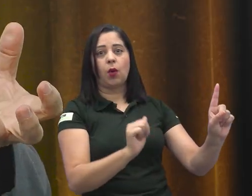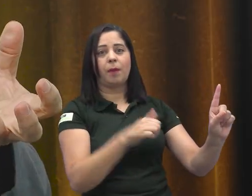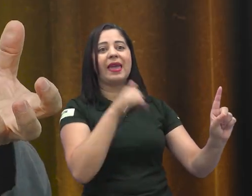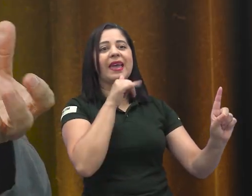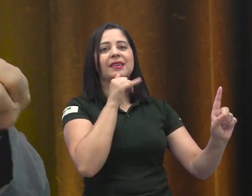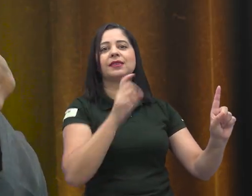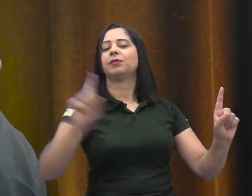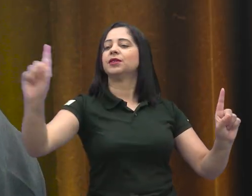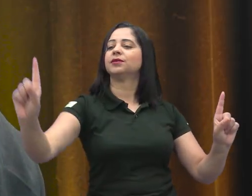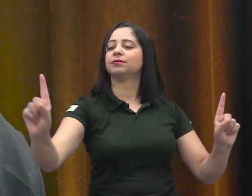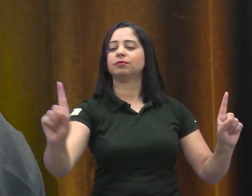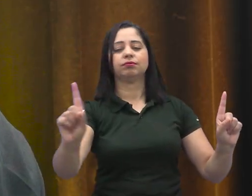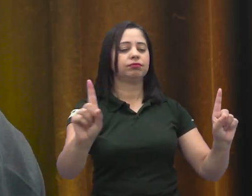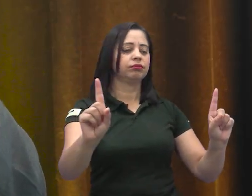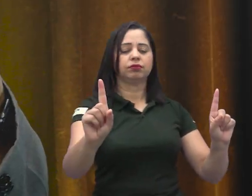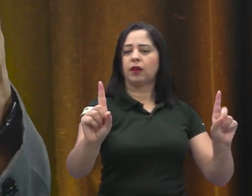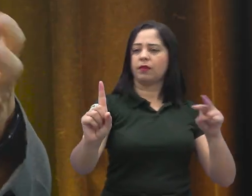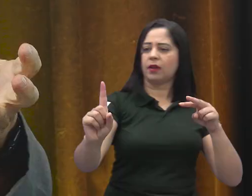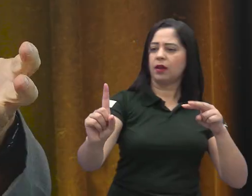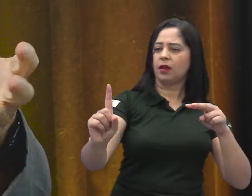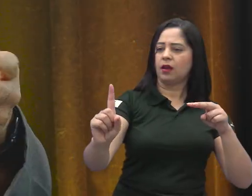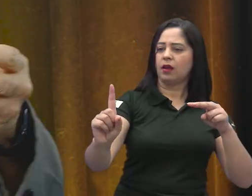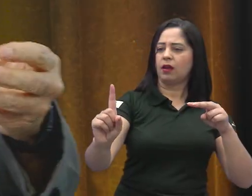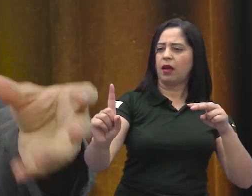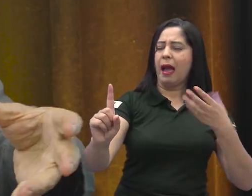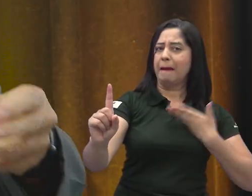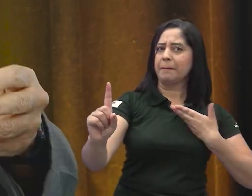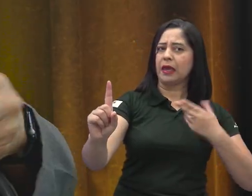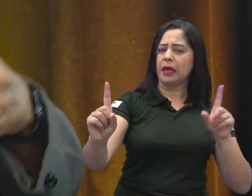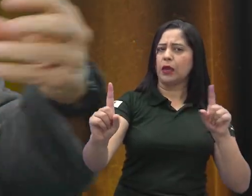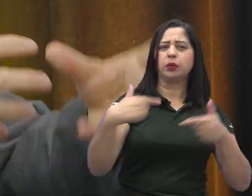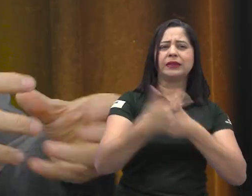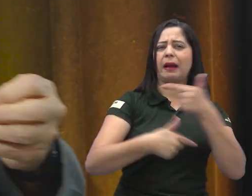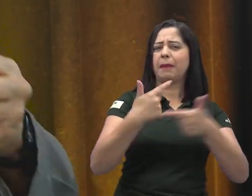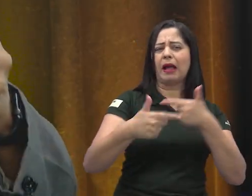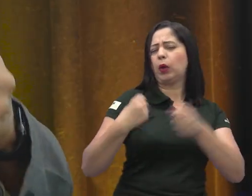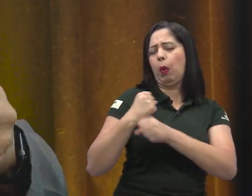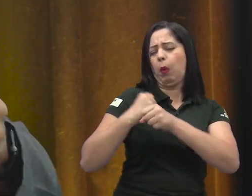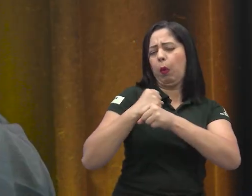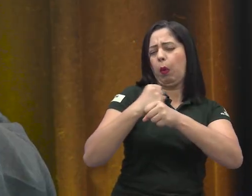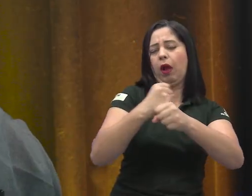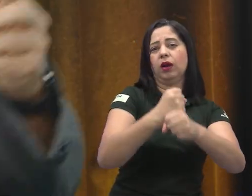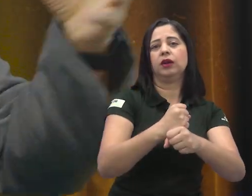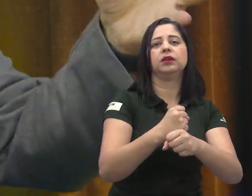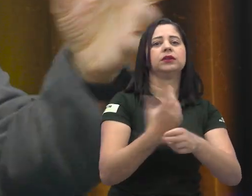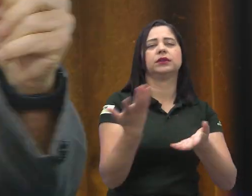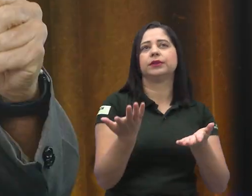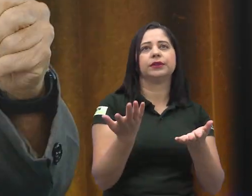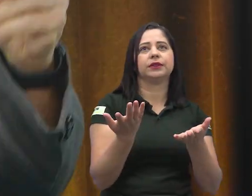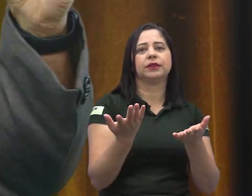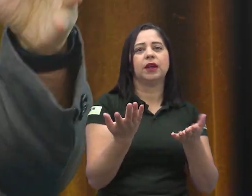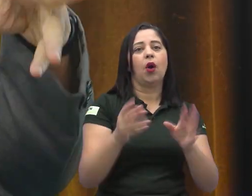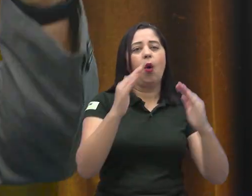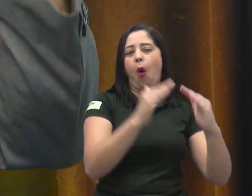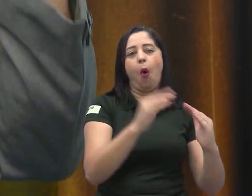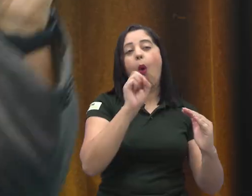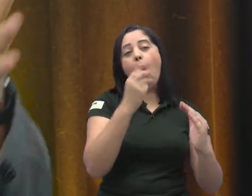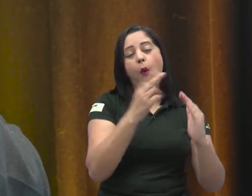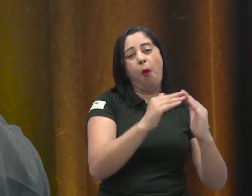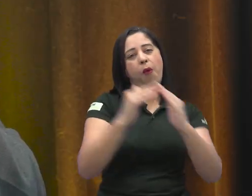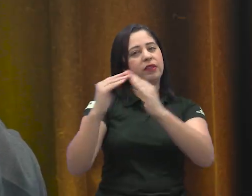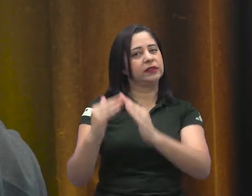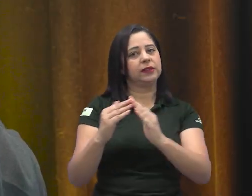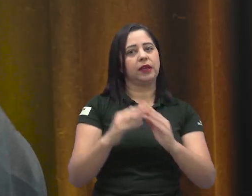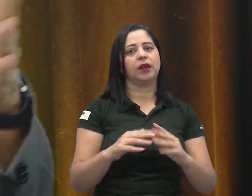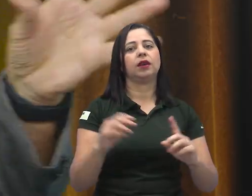Encontra, que a gente chama de anomia. Ele encontra um amigo que trabalhou junto, que trabalha junto, ou é o vizinho, mora no